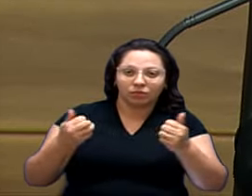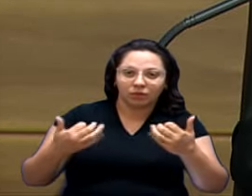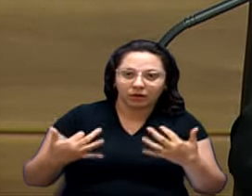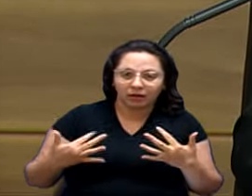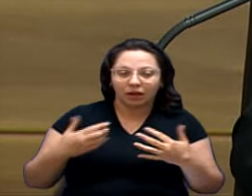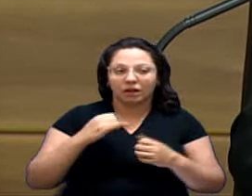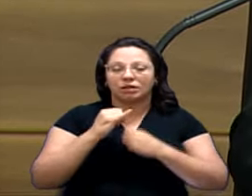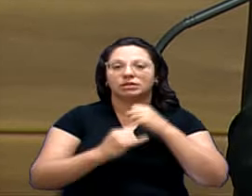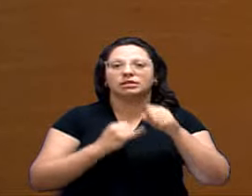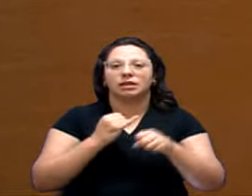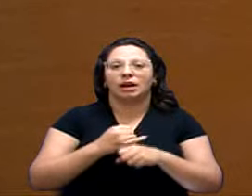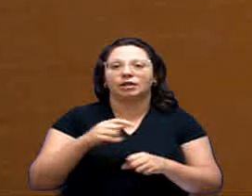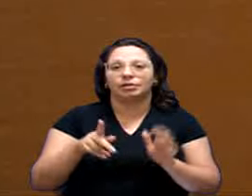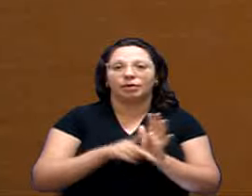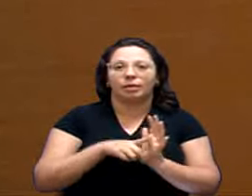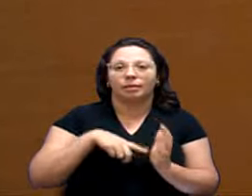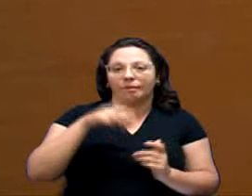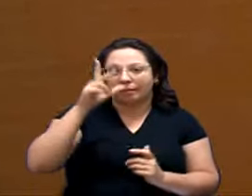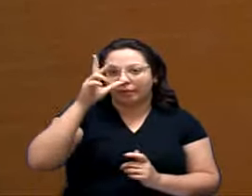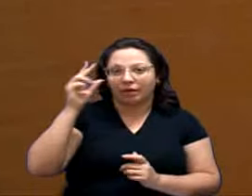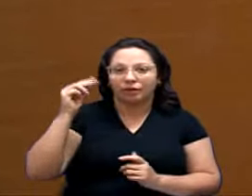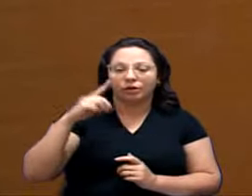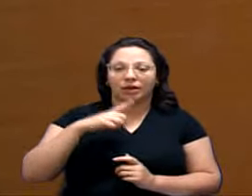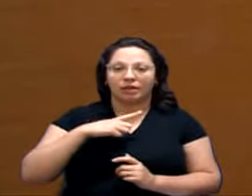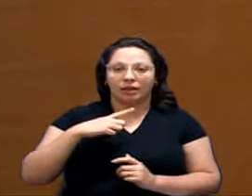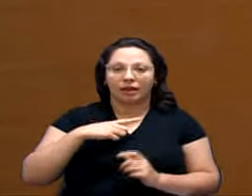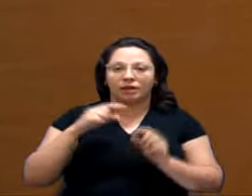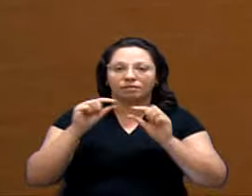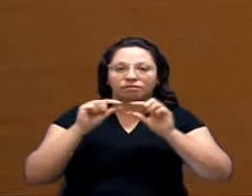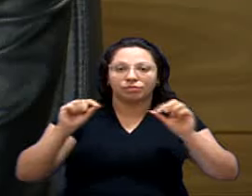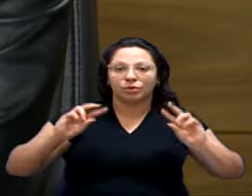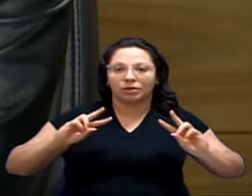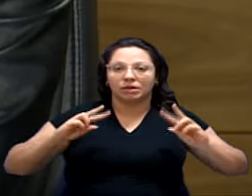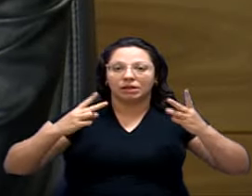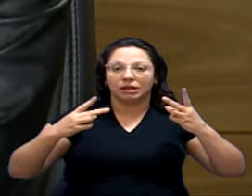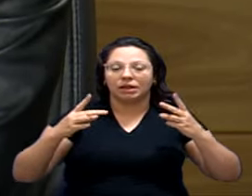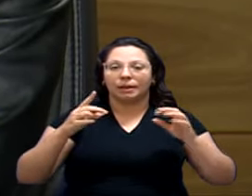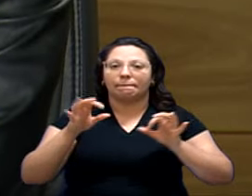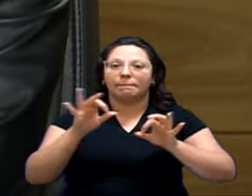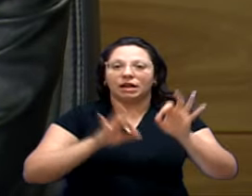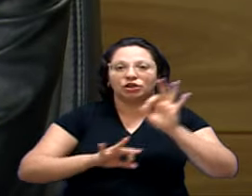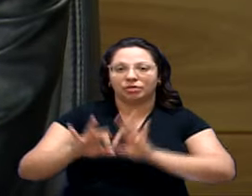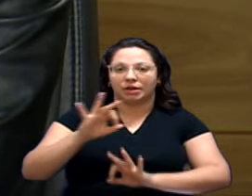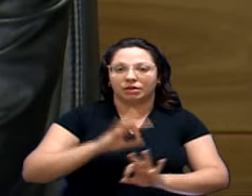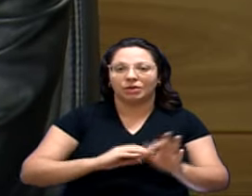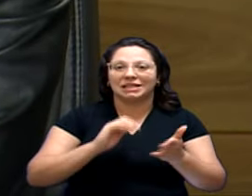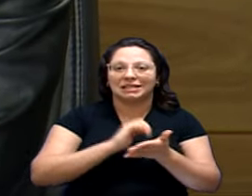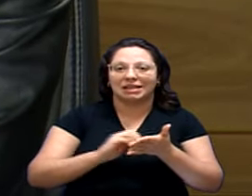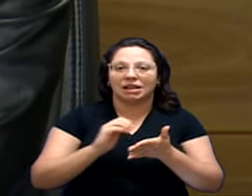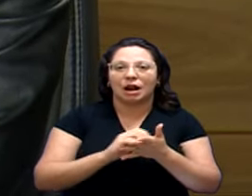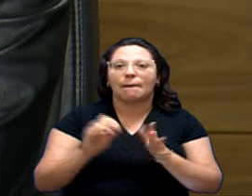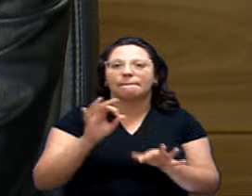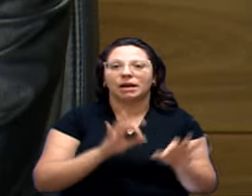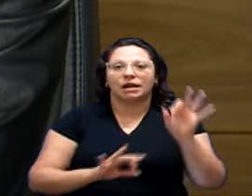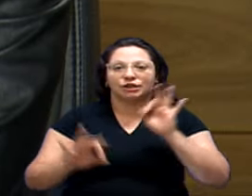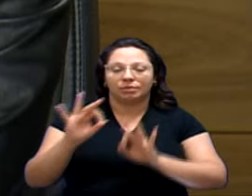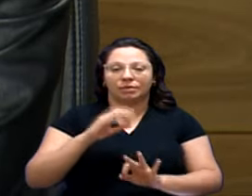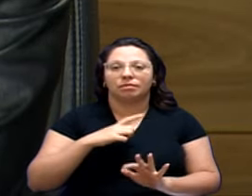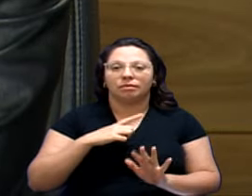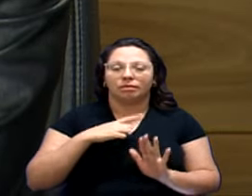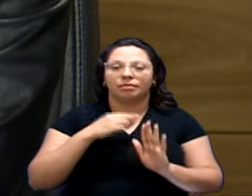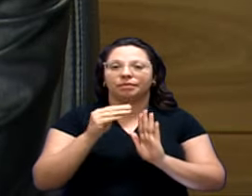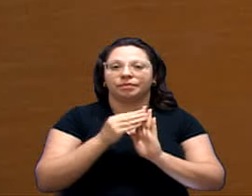site da da prefeitura tem no no link do planejamento na Secretaria de planejamento tem todos os planos